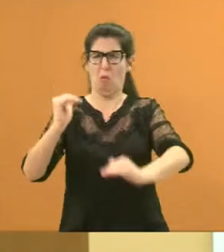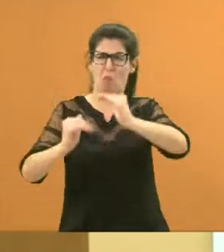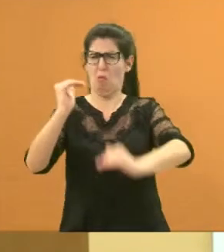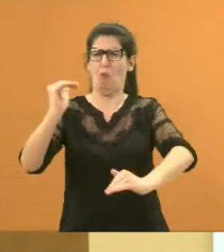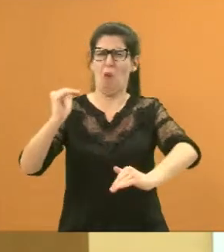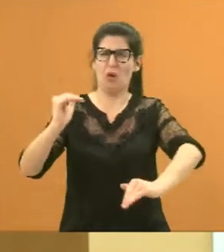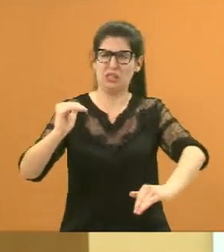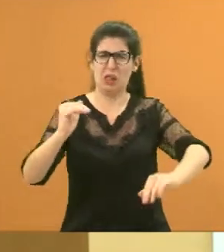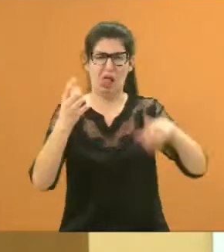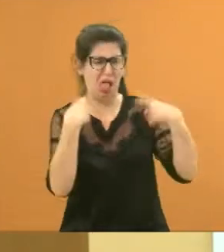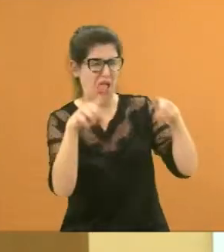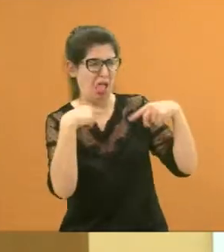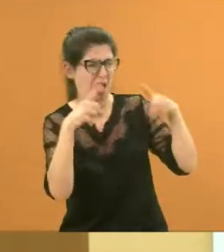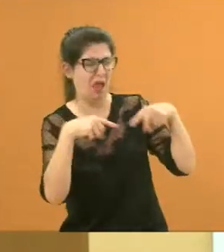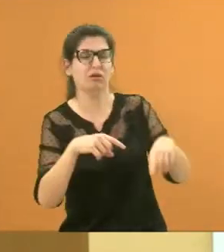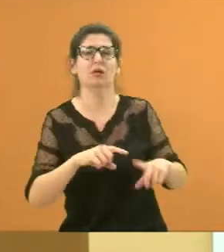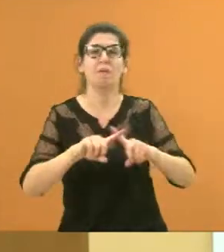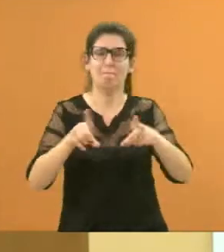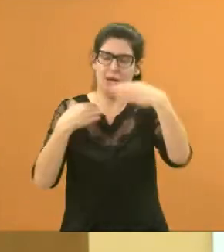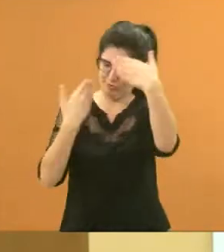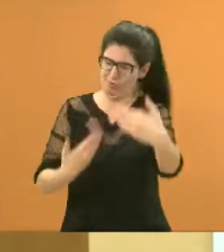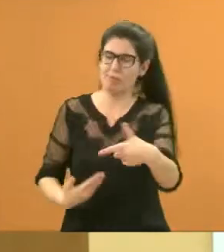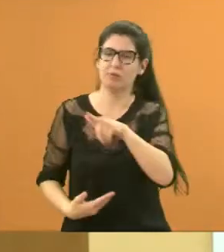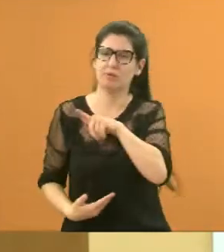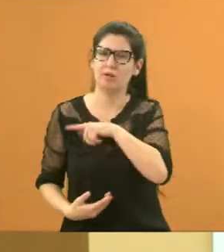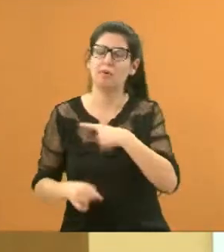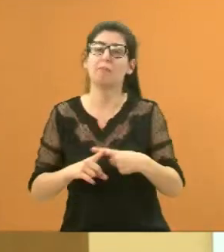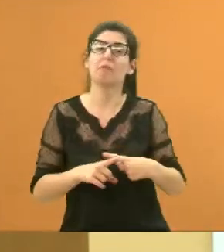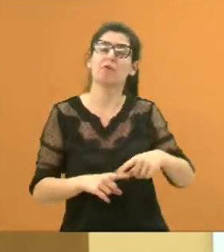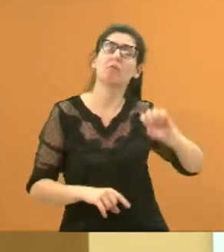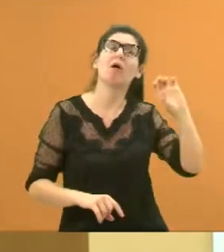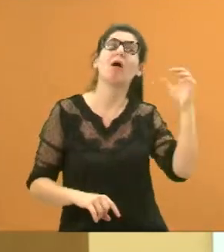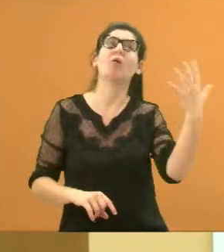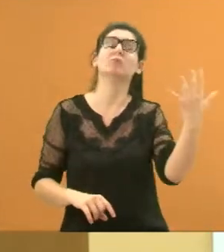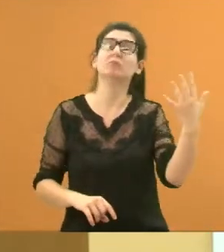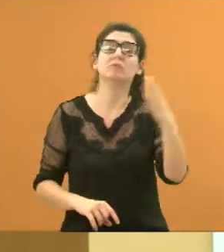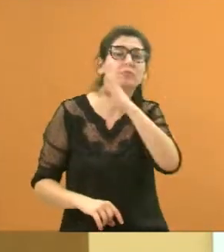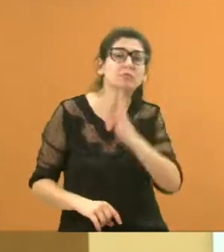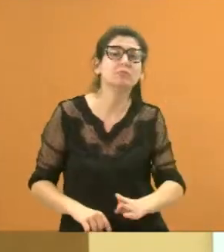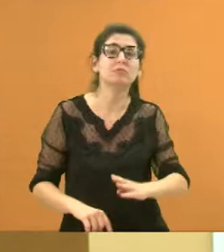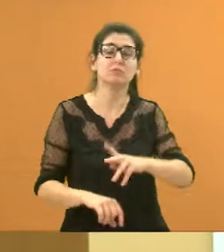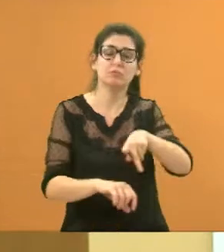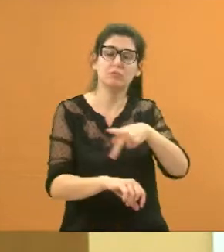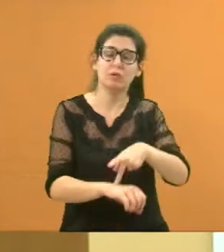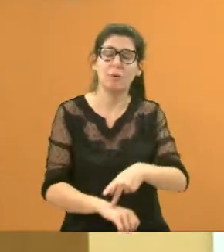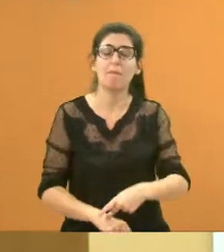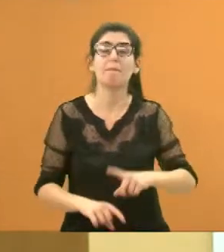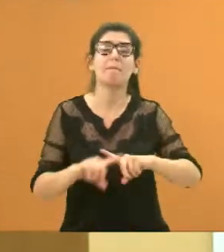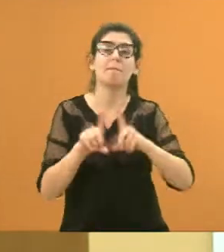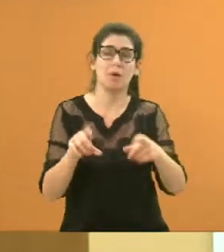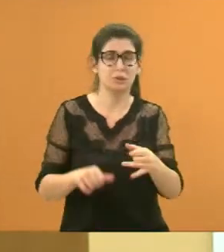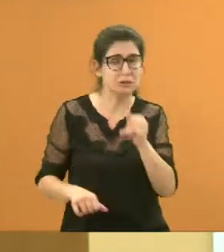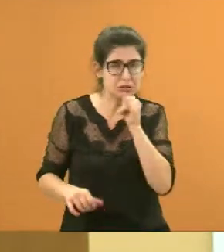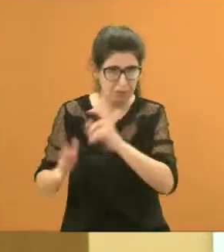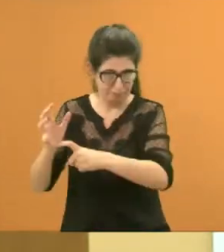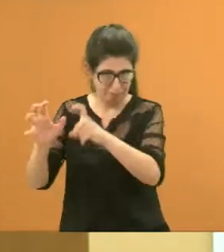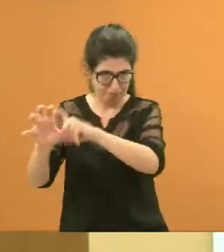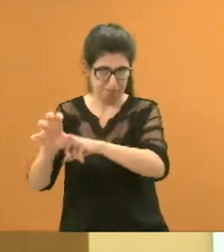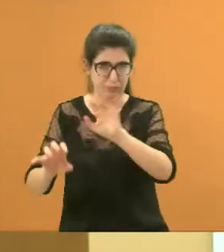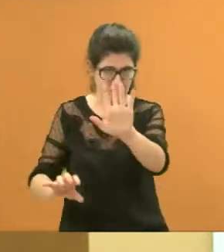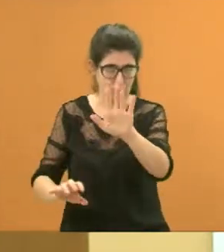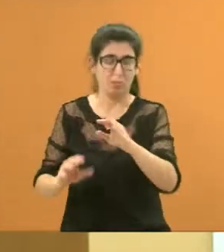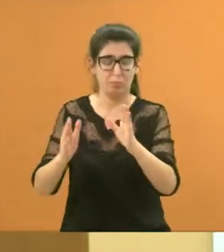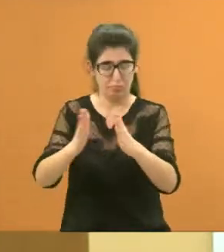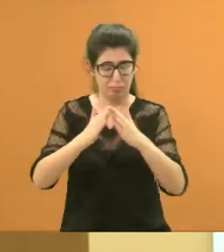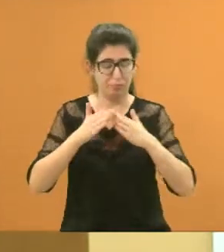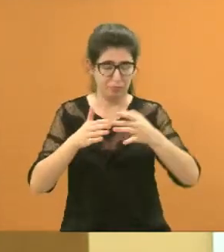nossa honra, pelo que estava acontecendo no cenário nacional. E eu dizia que é o seguinte: quando a gente torce para